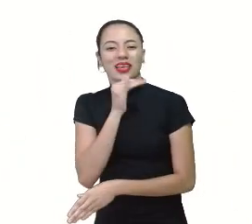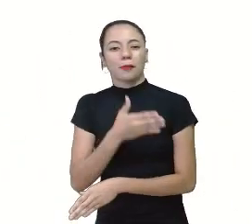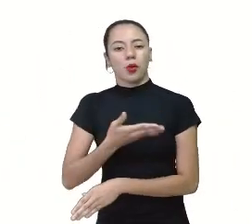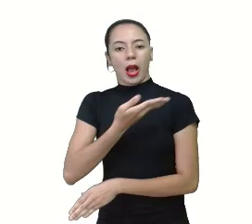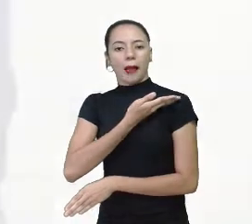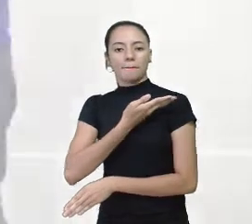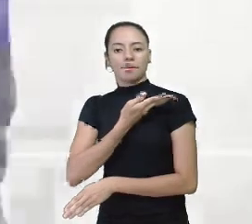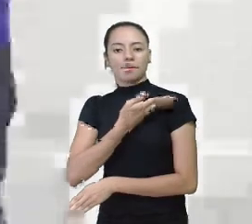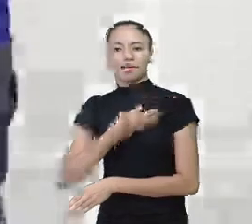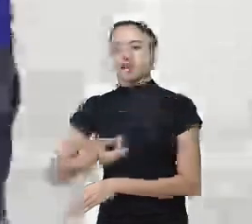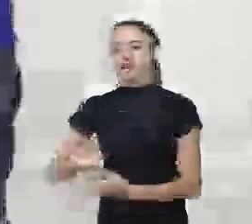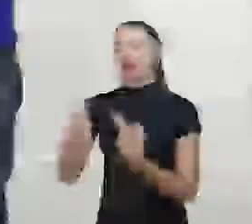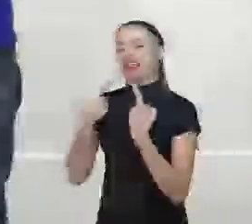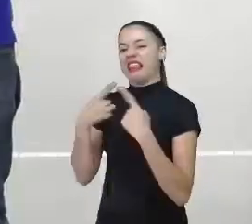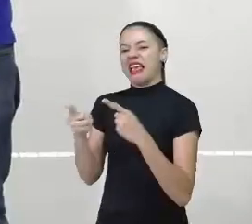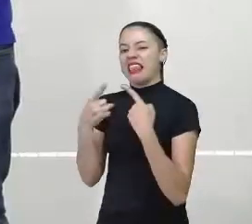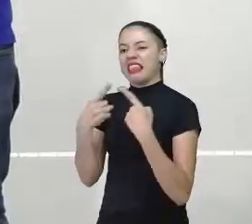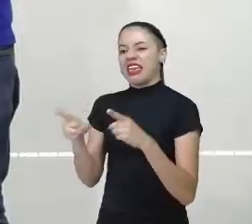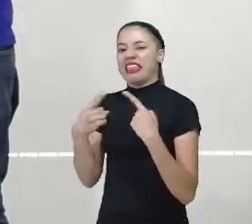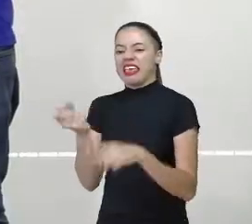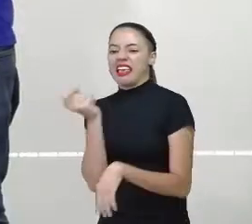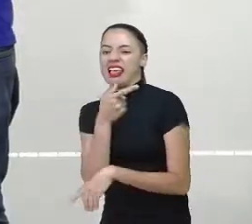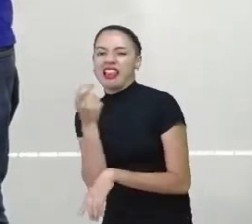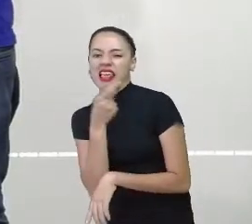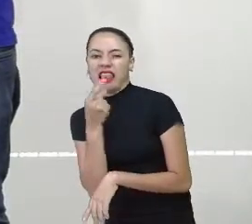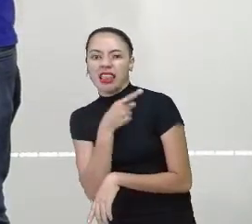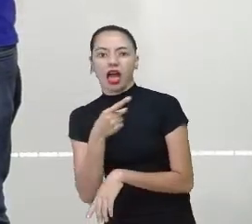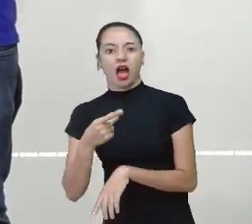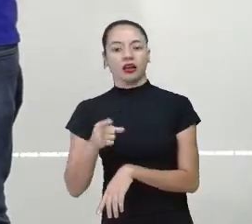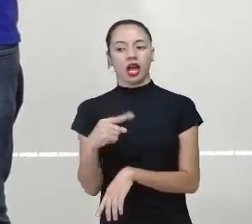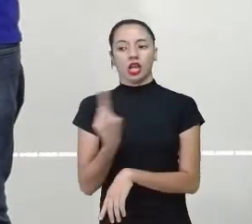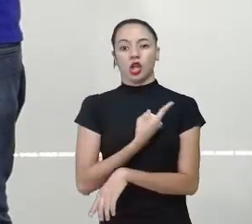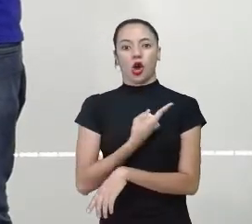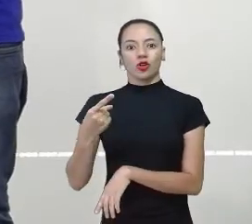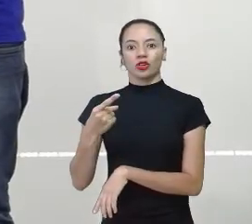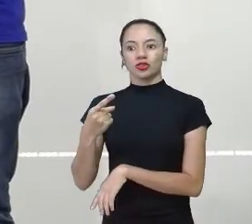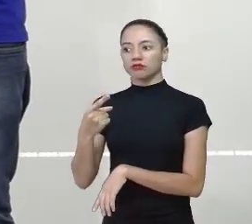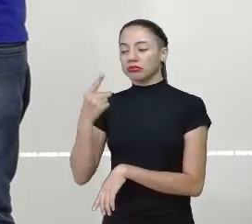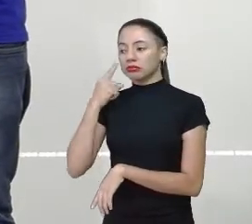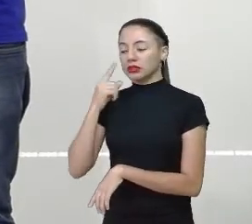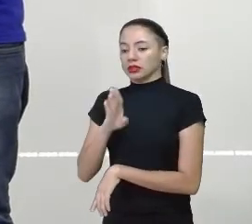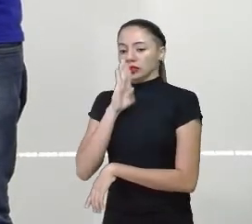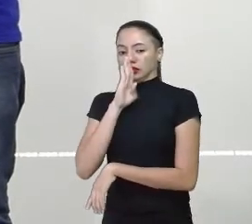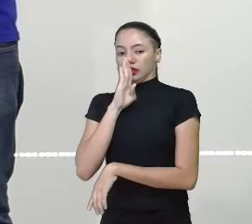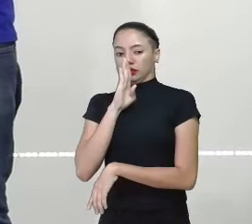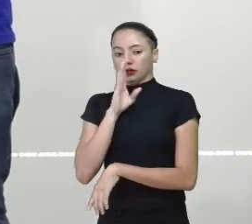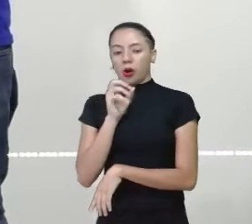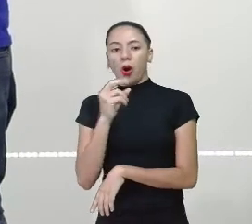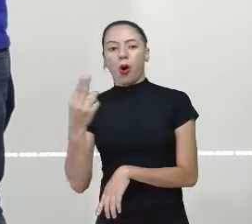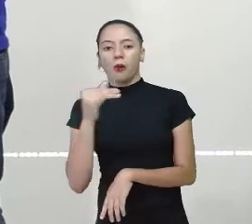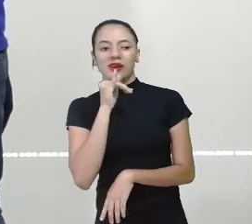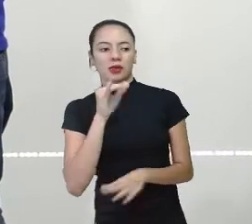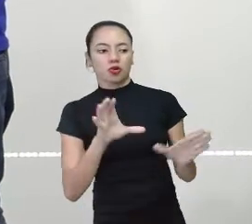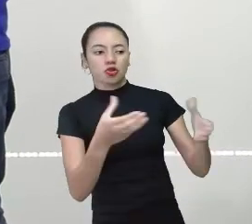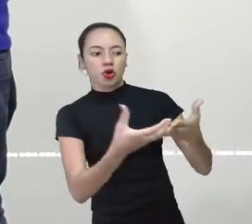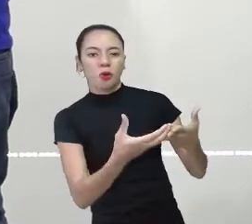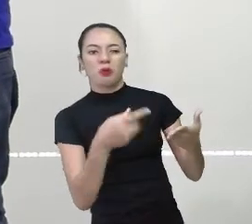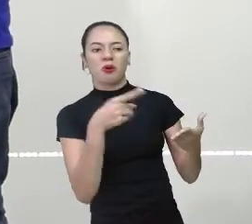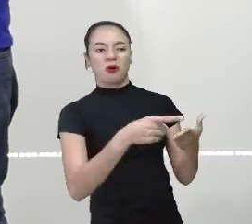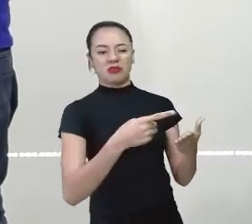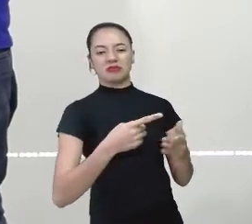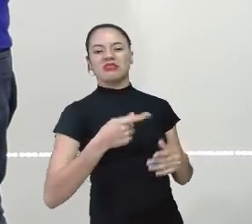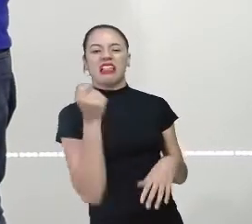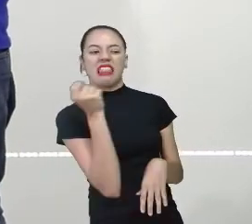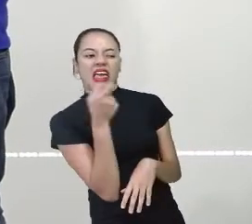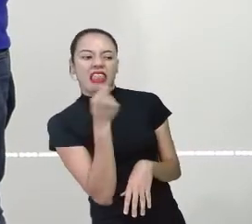piadas, né? Quando a gente vê certas coisas e a gente silencia porque não quer ser repreendido no grupo. Então, ficar passando coisas